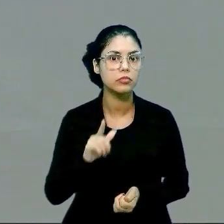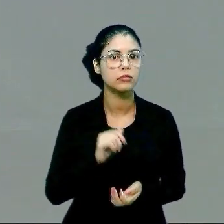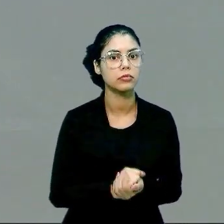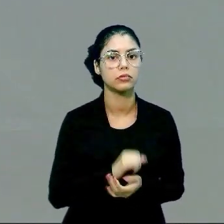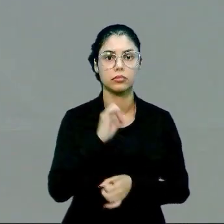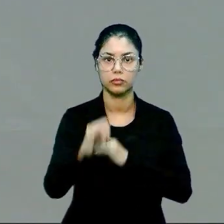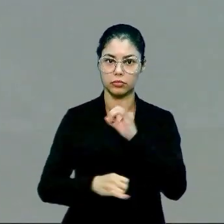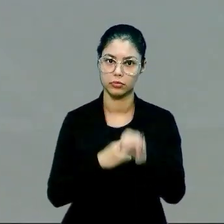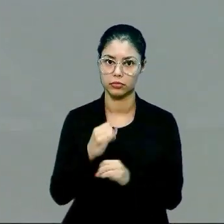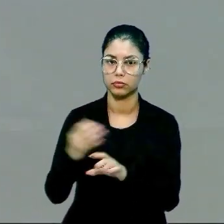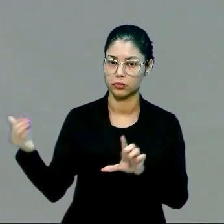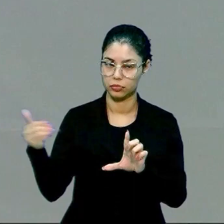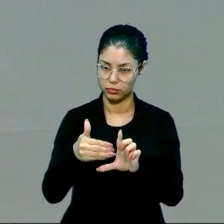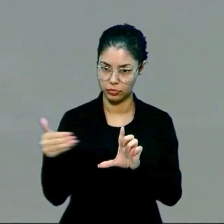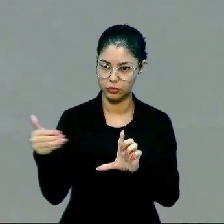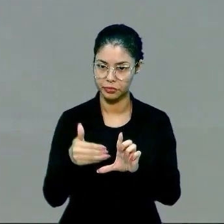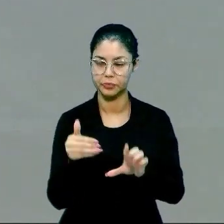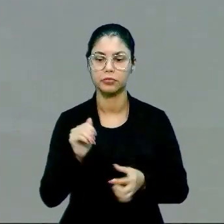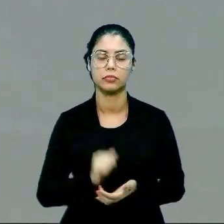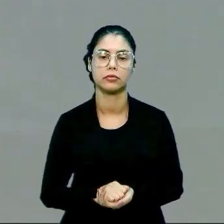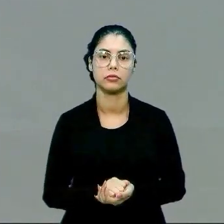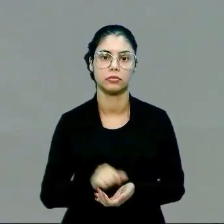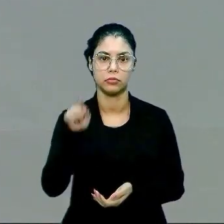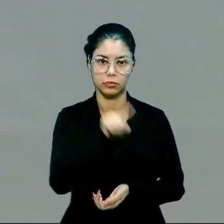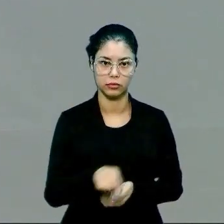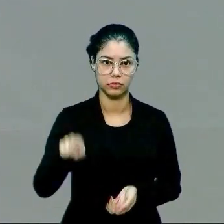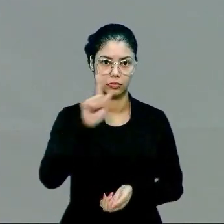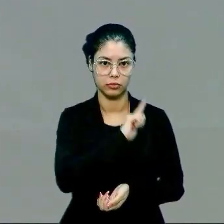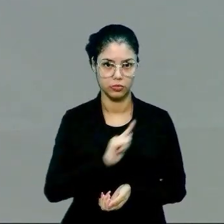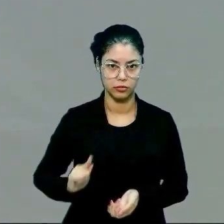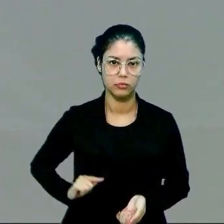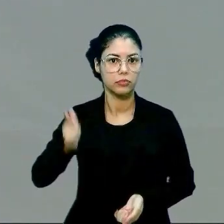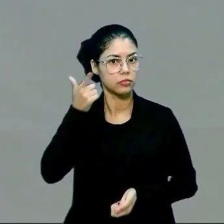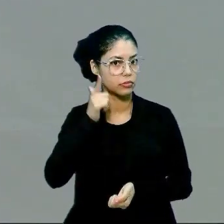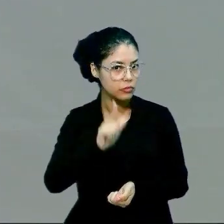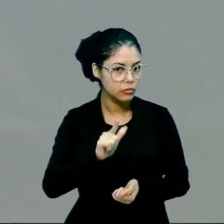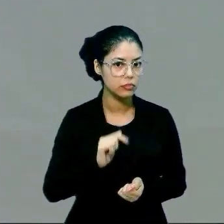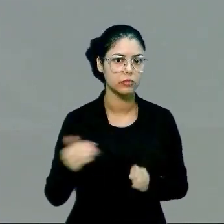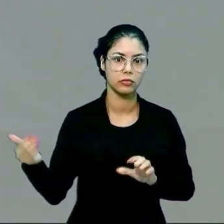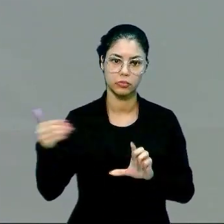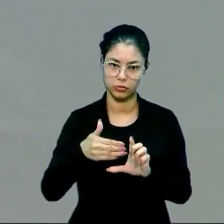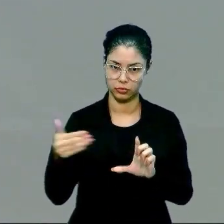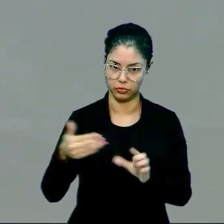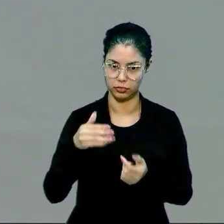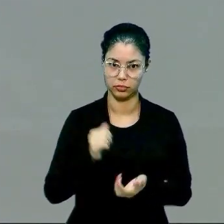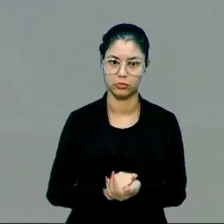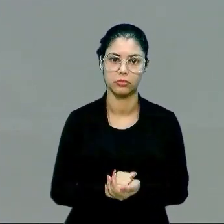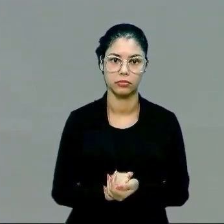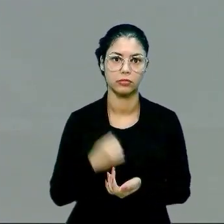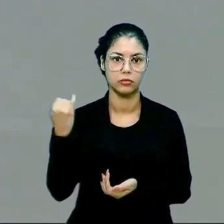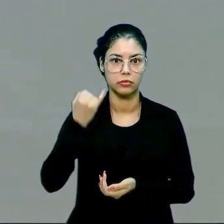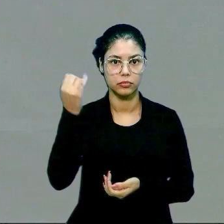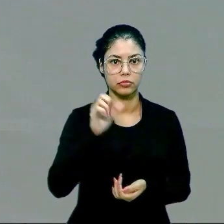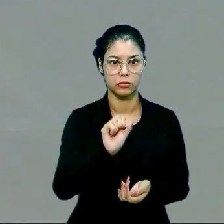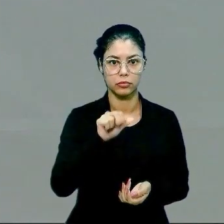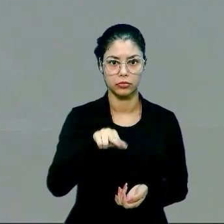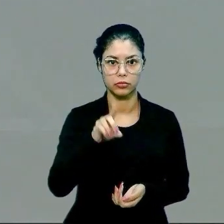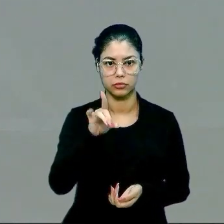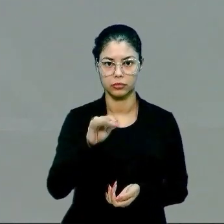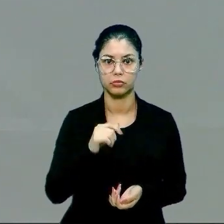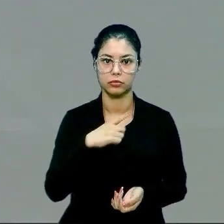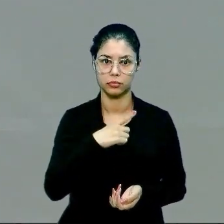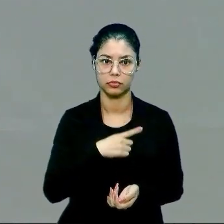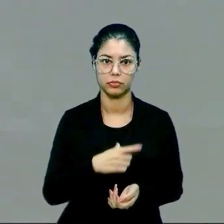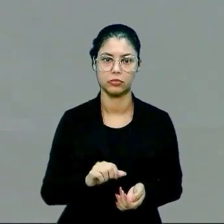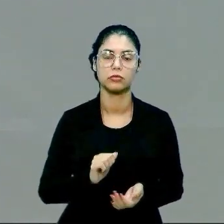baixar, acessar em alguns sites do governo. Então, lá você consegue acessar, principalmente no Senado e tal. A gente